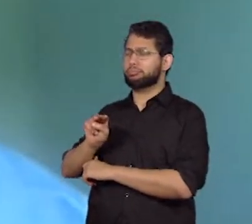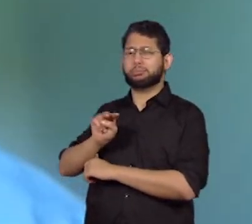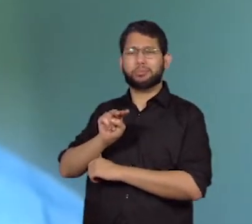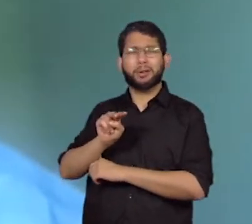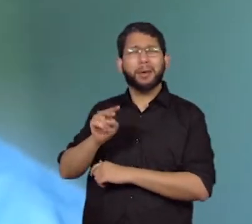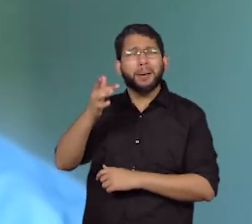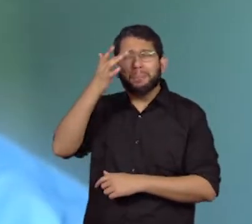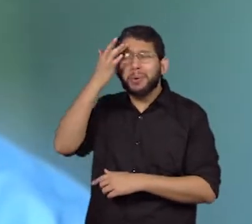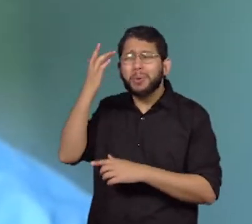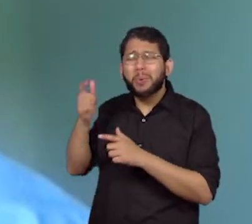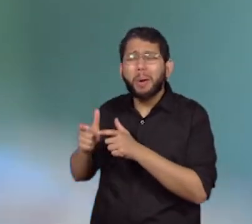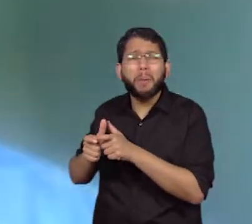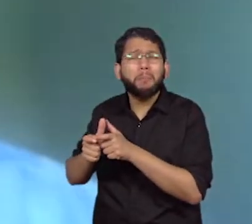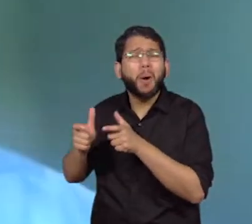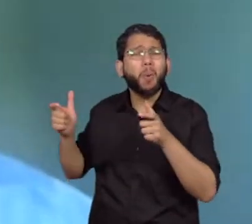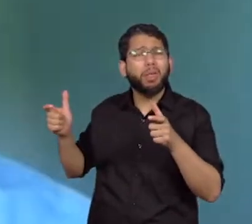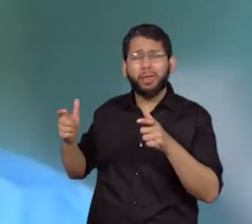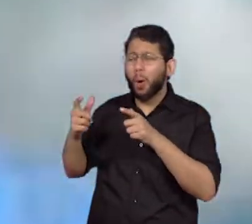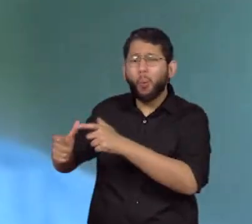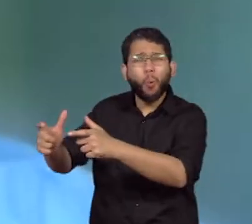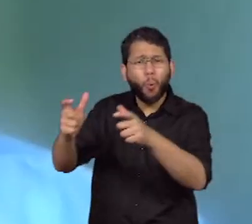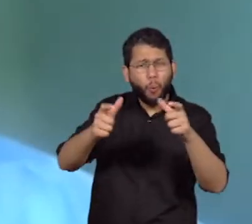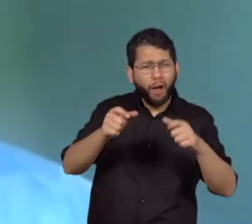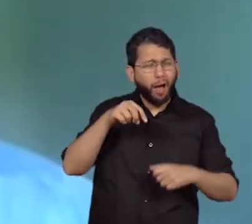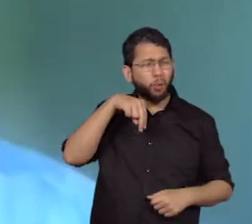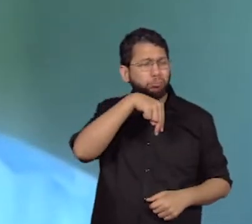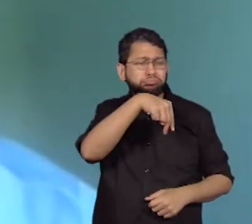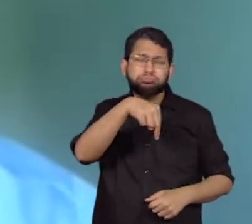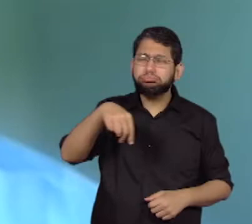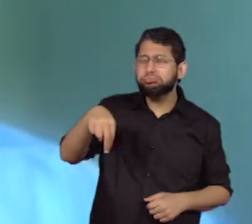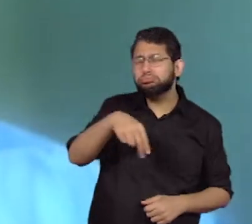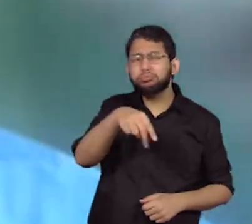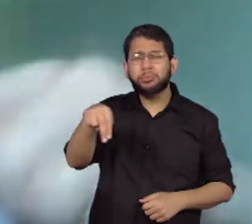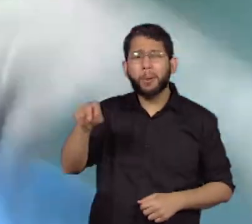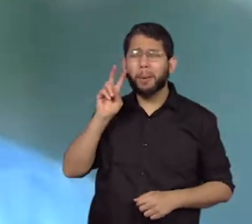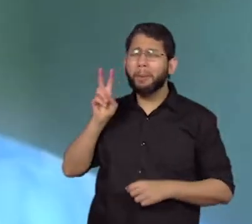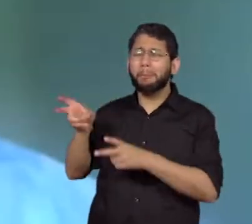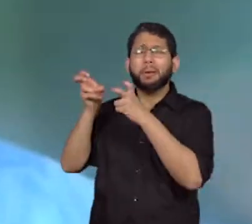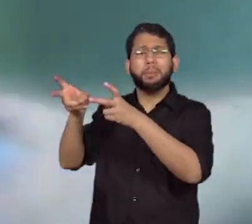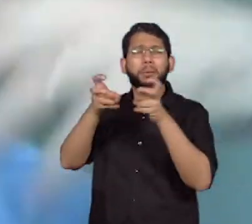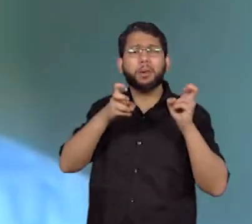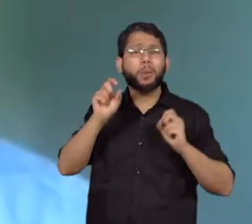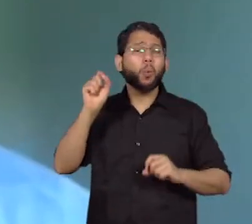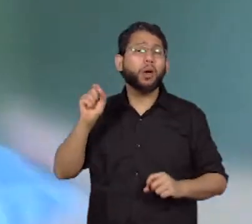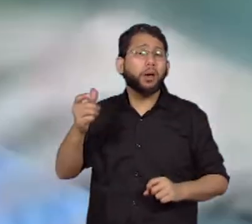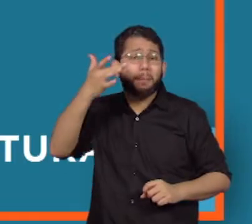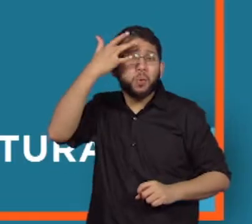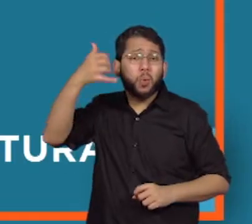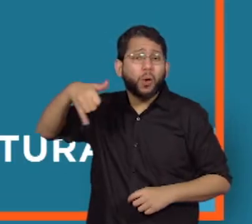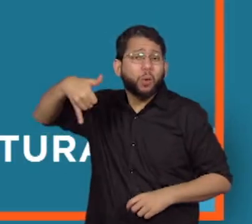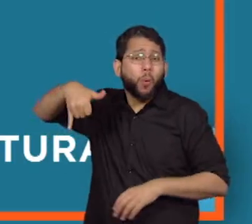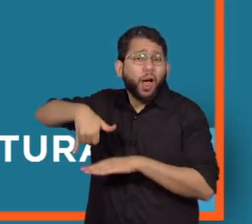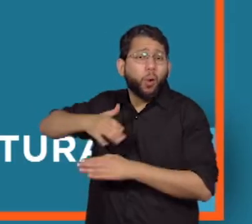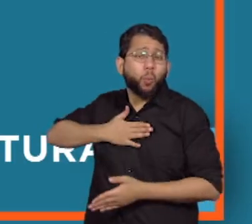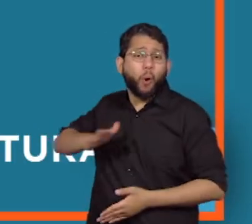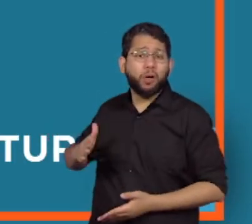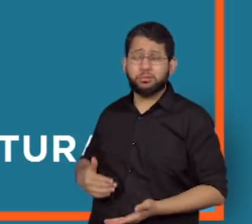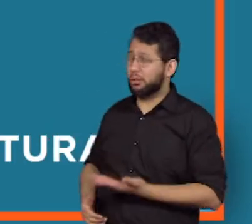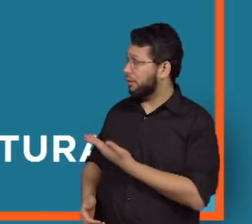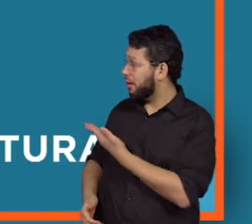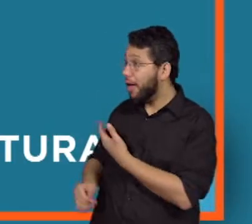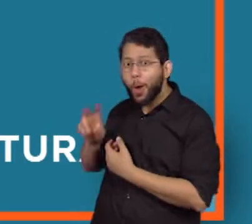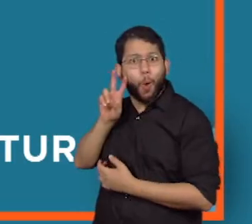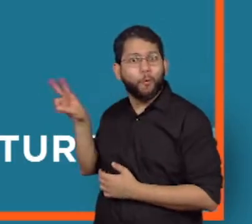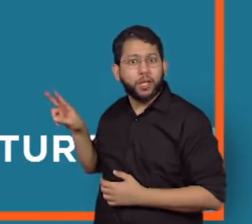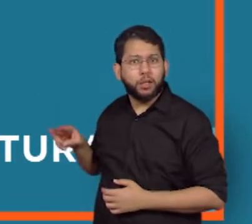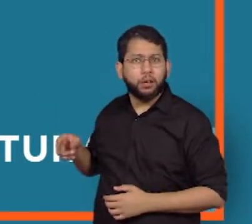né? O João Ferreira, que era o apresentador, então as pessoas ligavam, mandavam mensagem para o João Ferreira, tal. Foto do